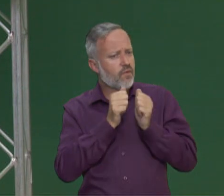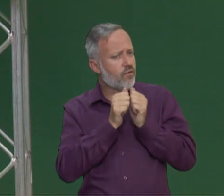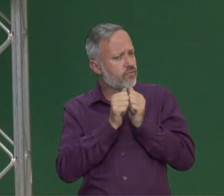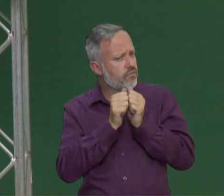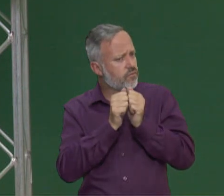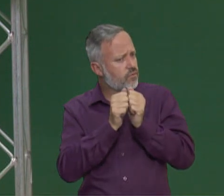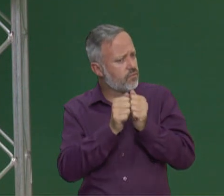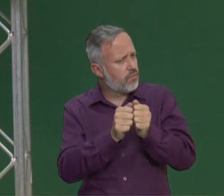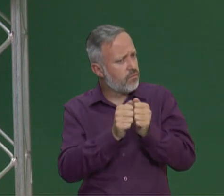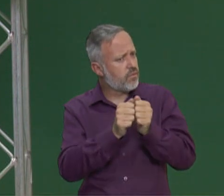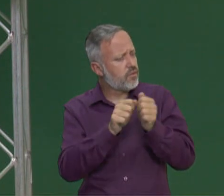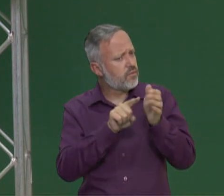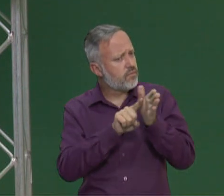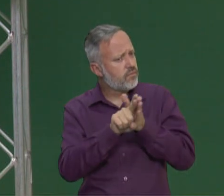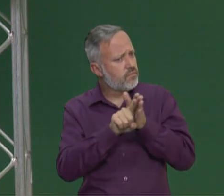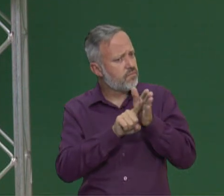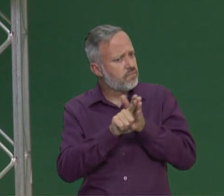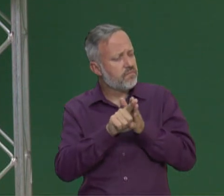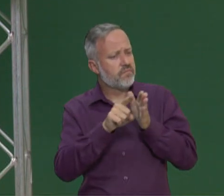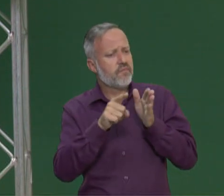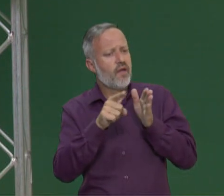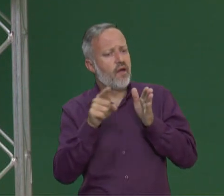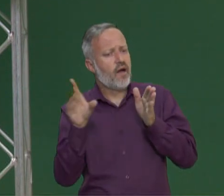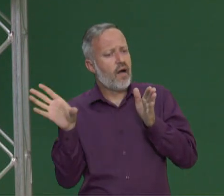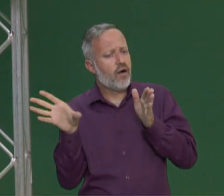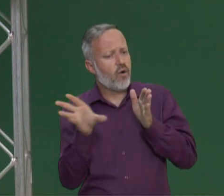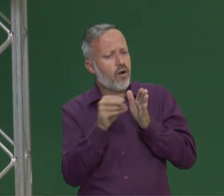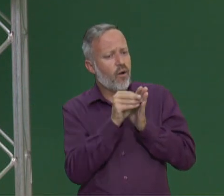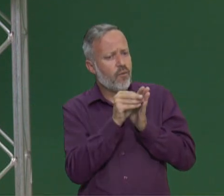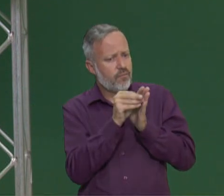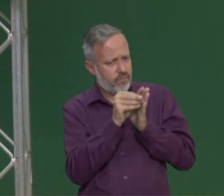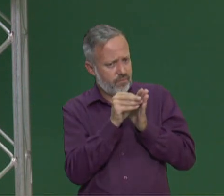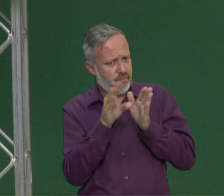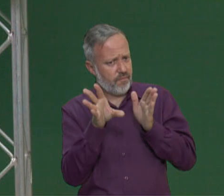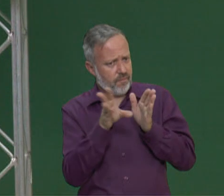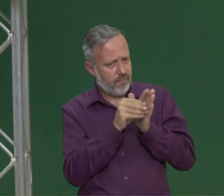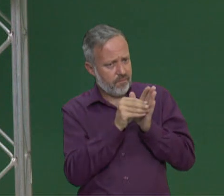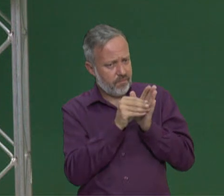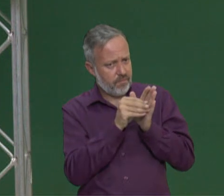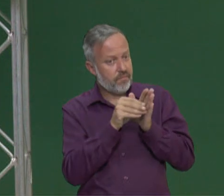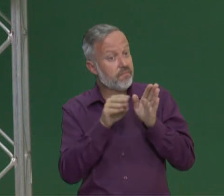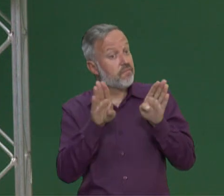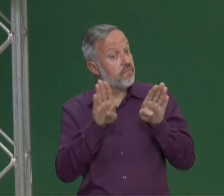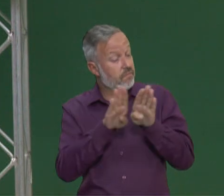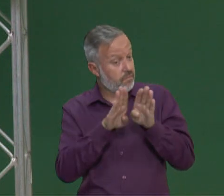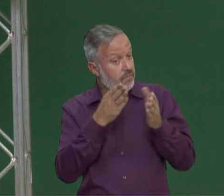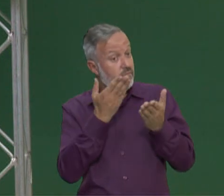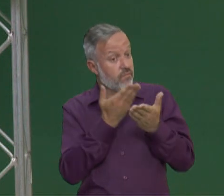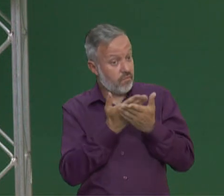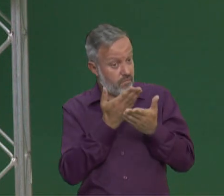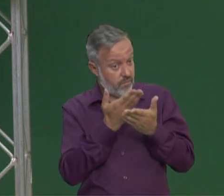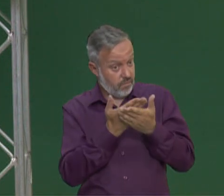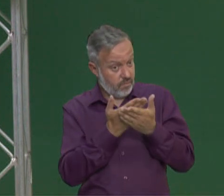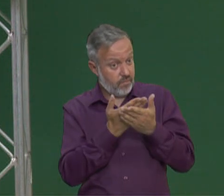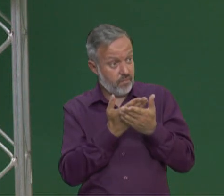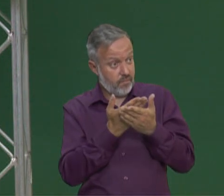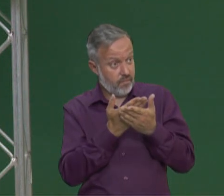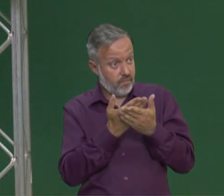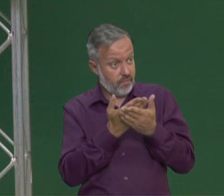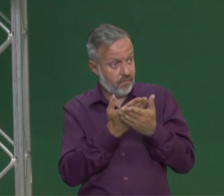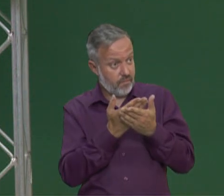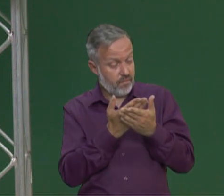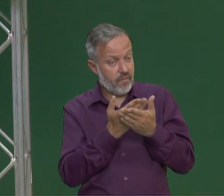as questões, escreva elas no caderno, assim como na aula de Past Perfect em